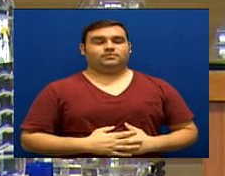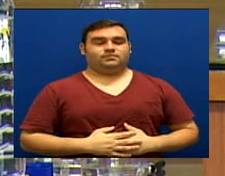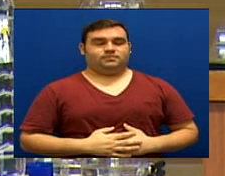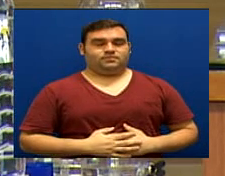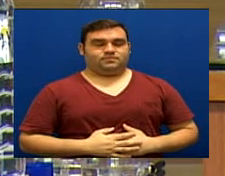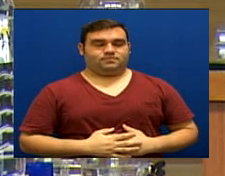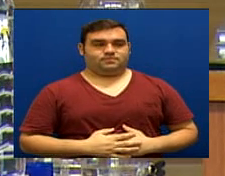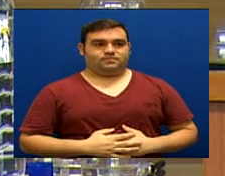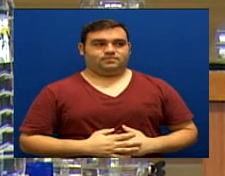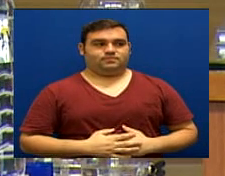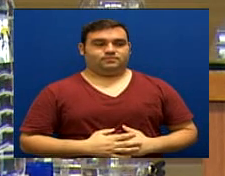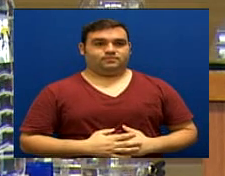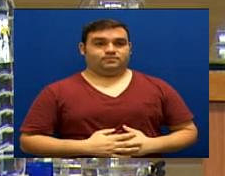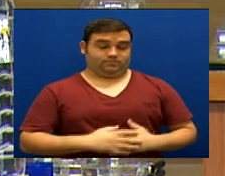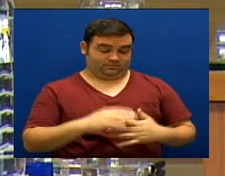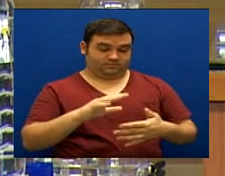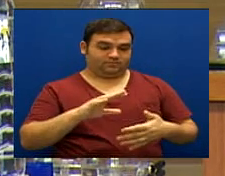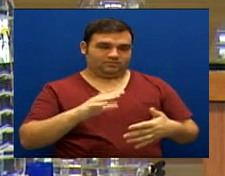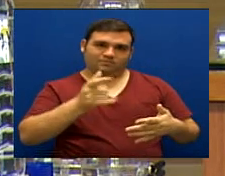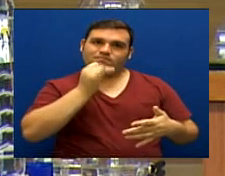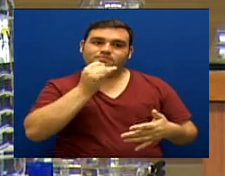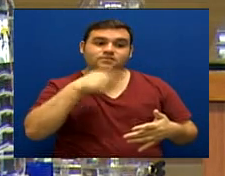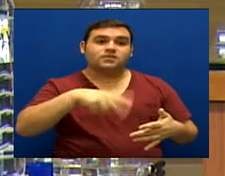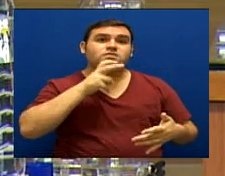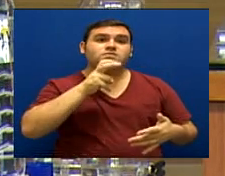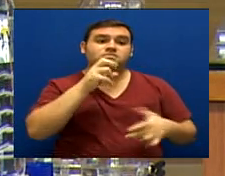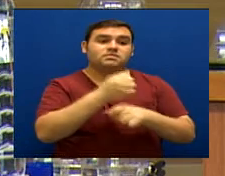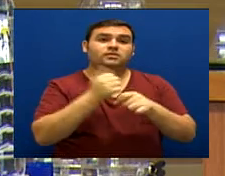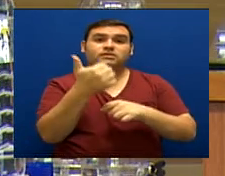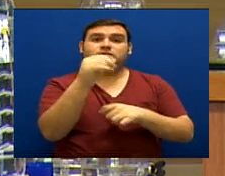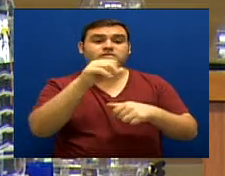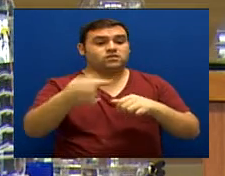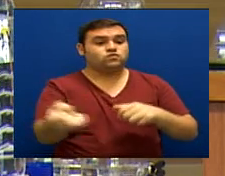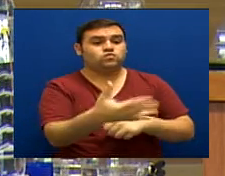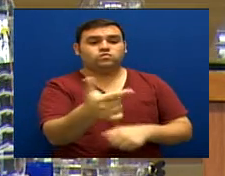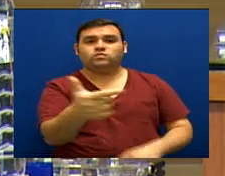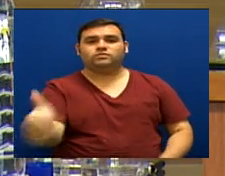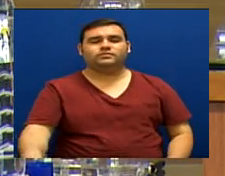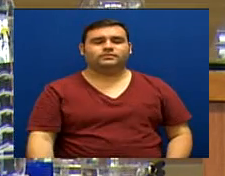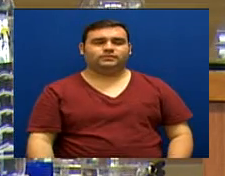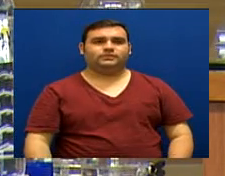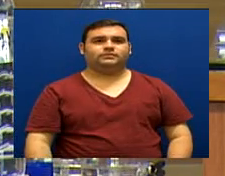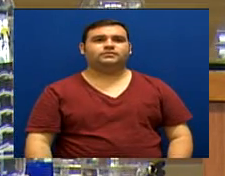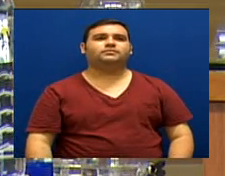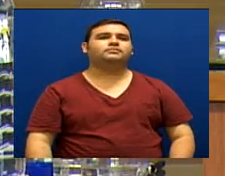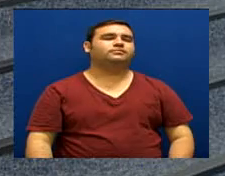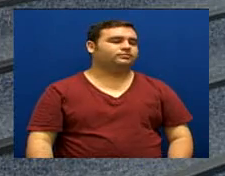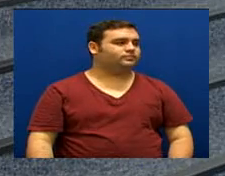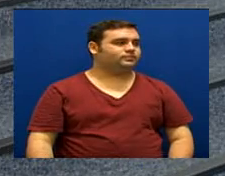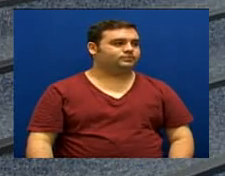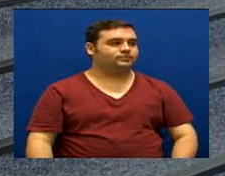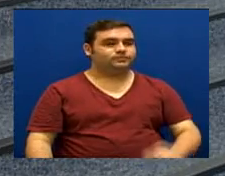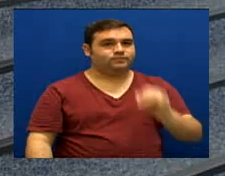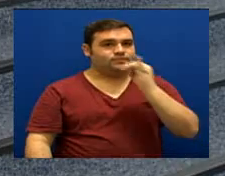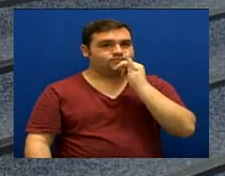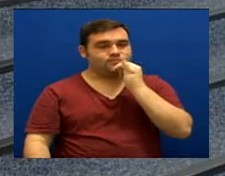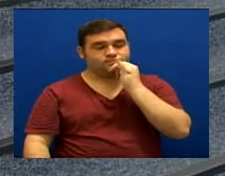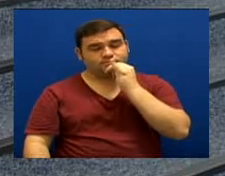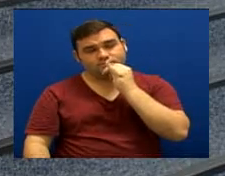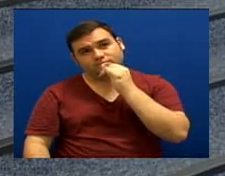a a planta genérica de valores local está deixando centenas até quem ele essa é uma questão presente